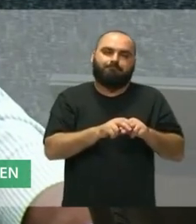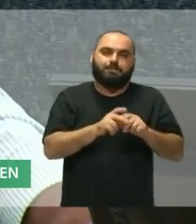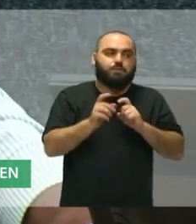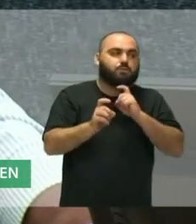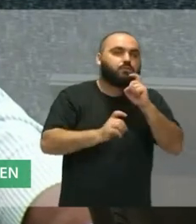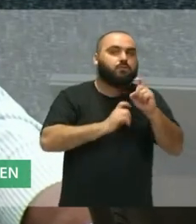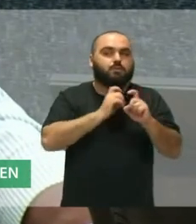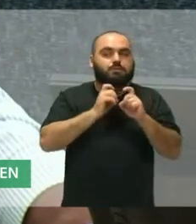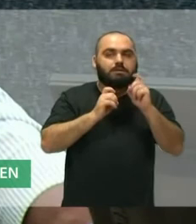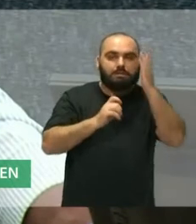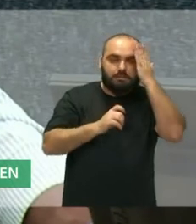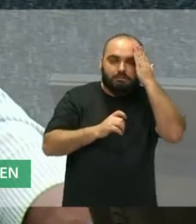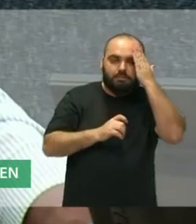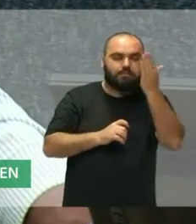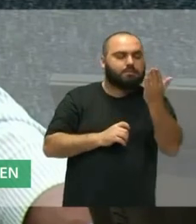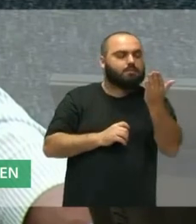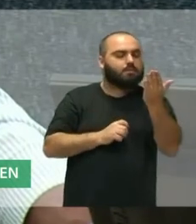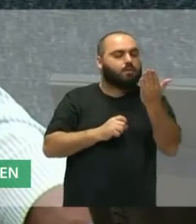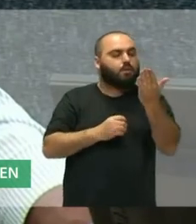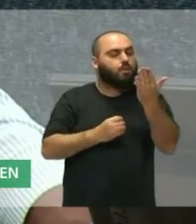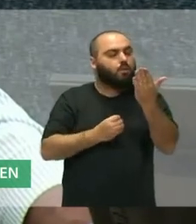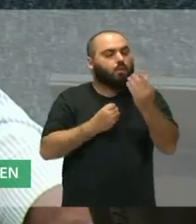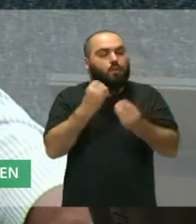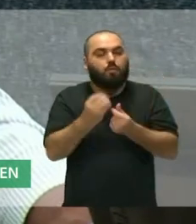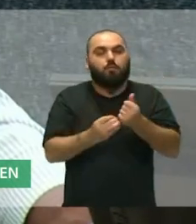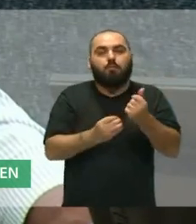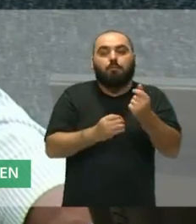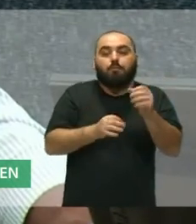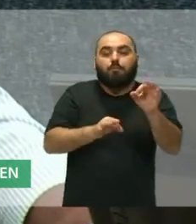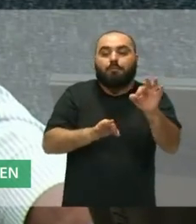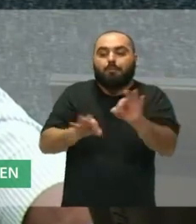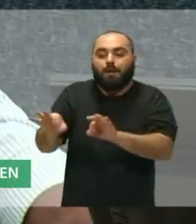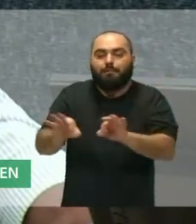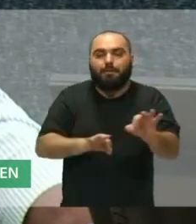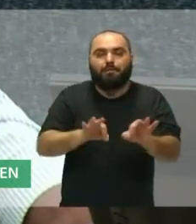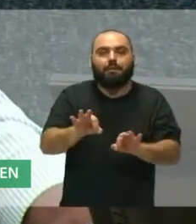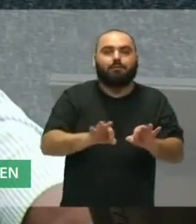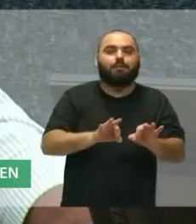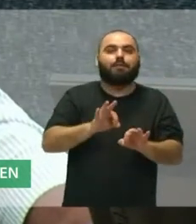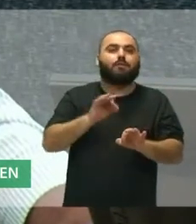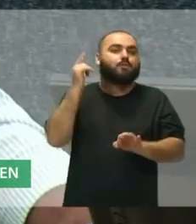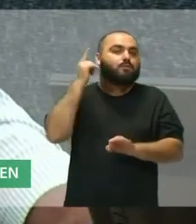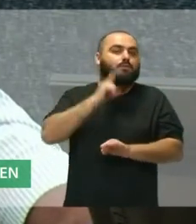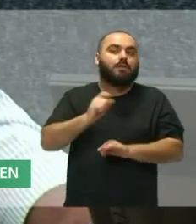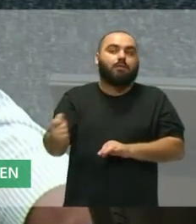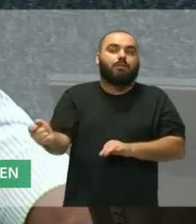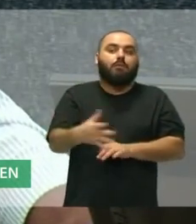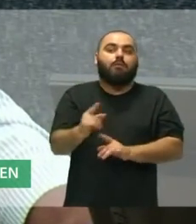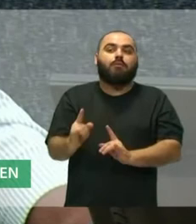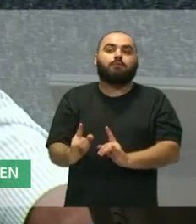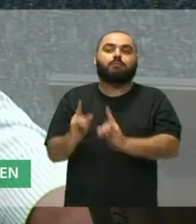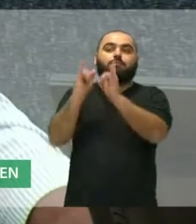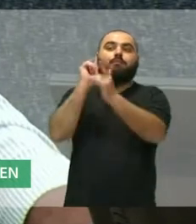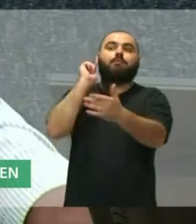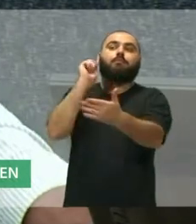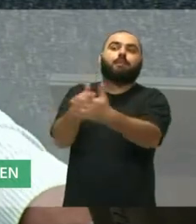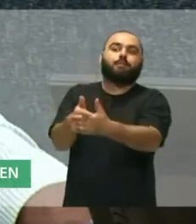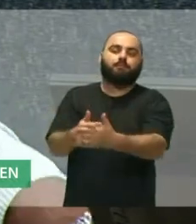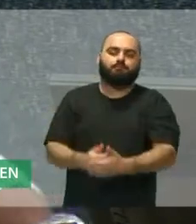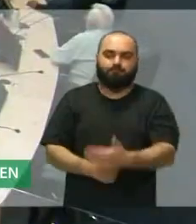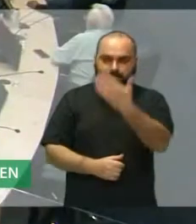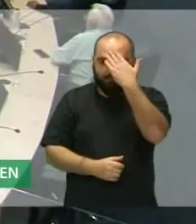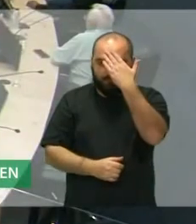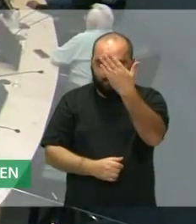incógnita de como planejar isso para custear o novo hospital.